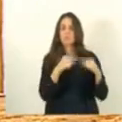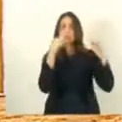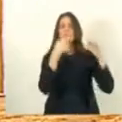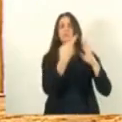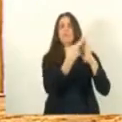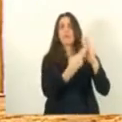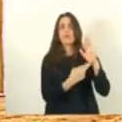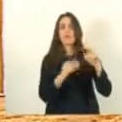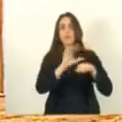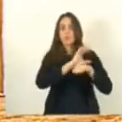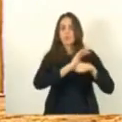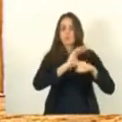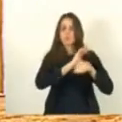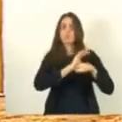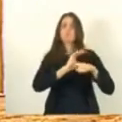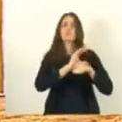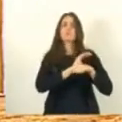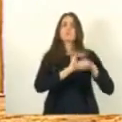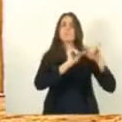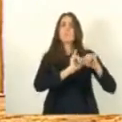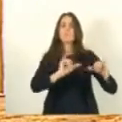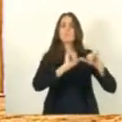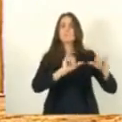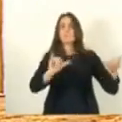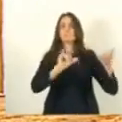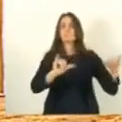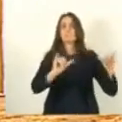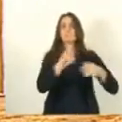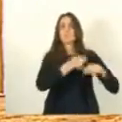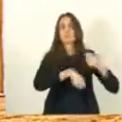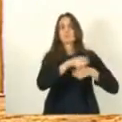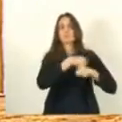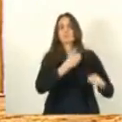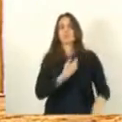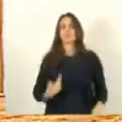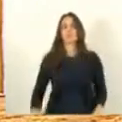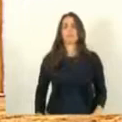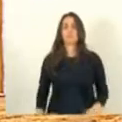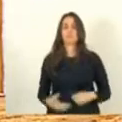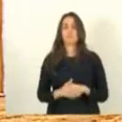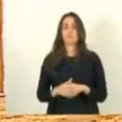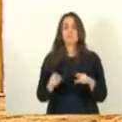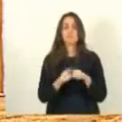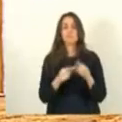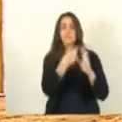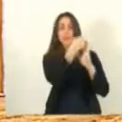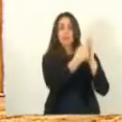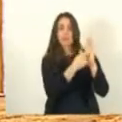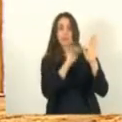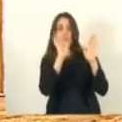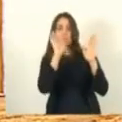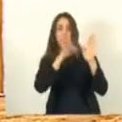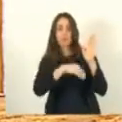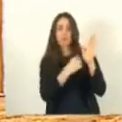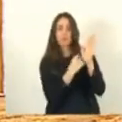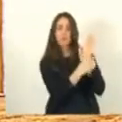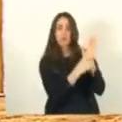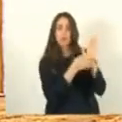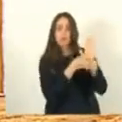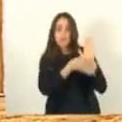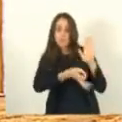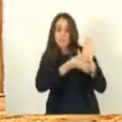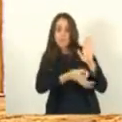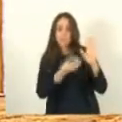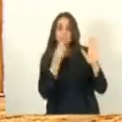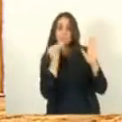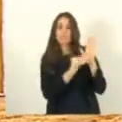princípio constitucional da publicidade da administração pública. E ainda, no final, o ministro diz em seu parecer: